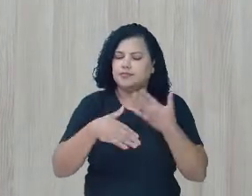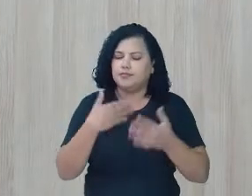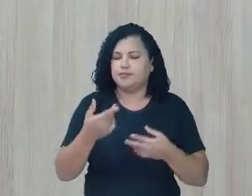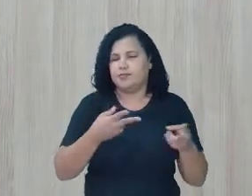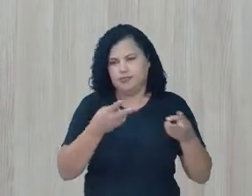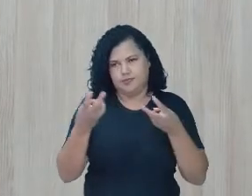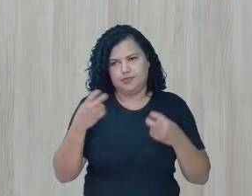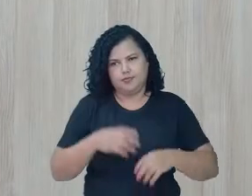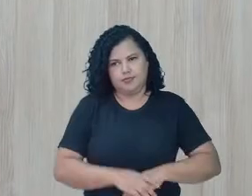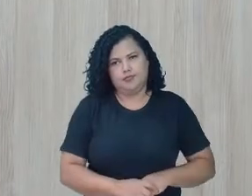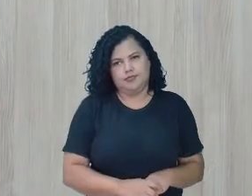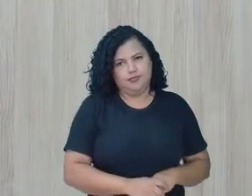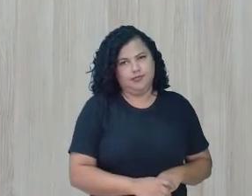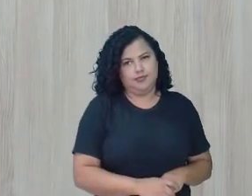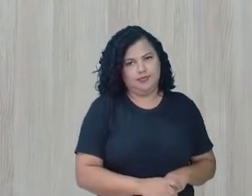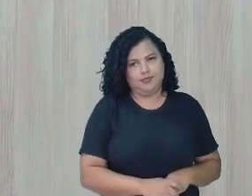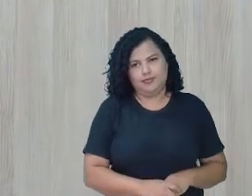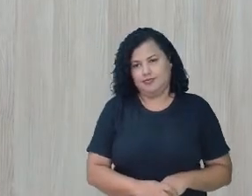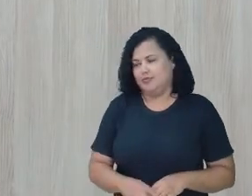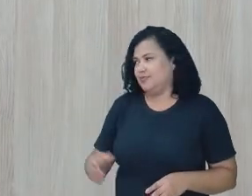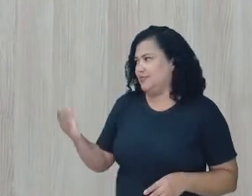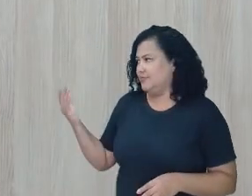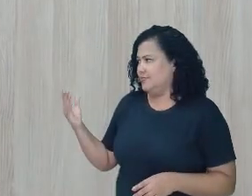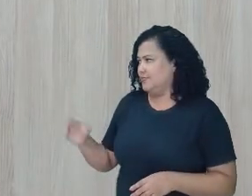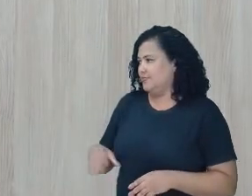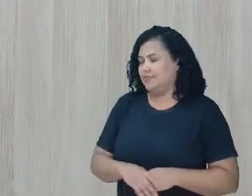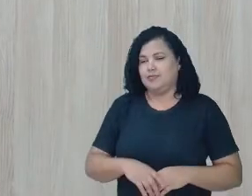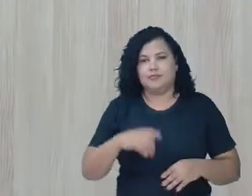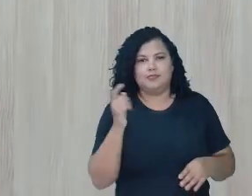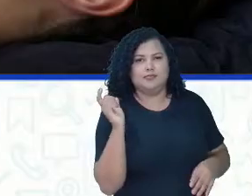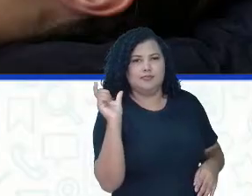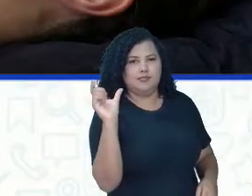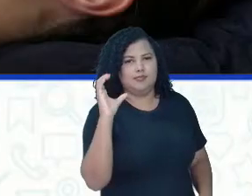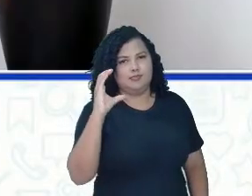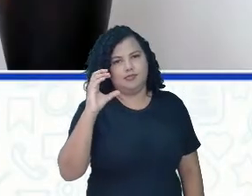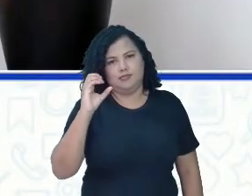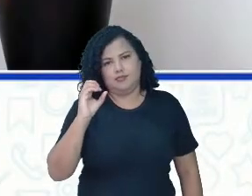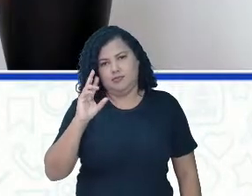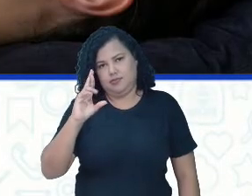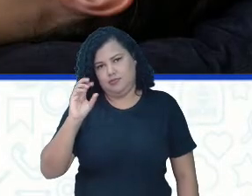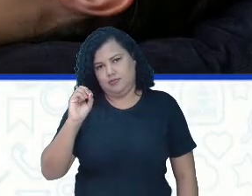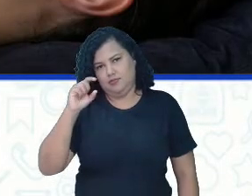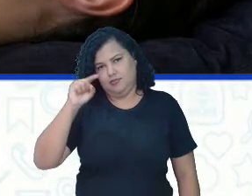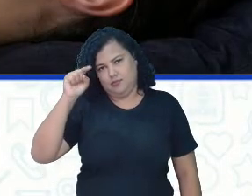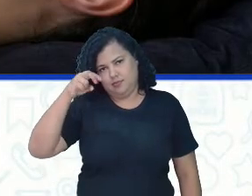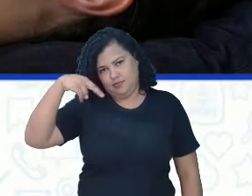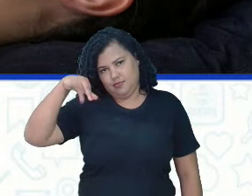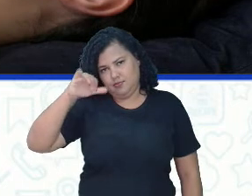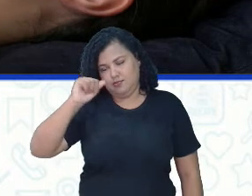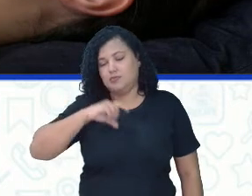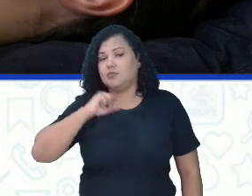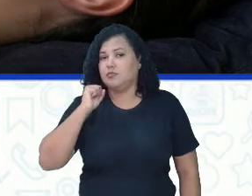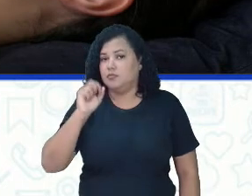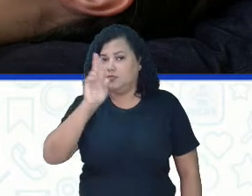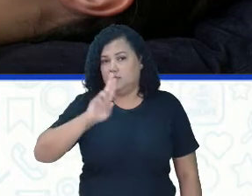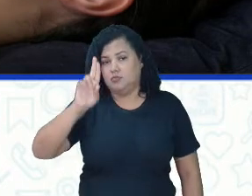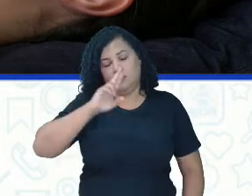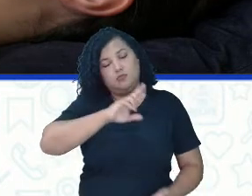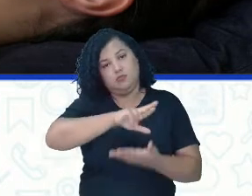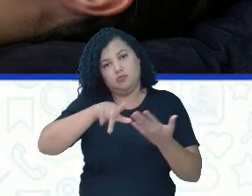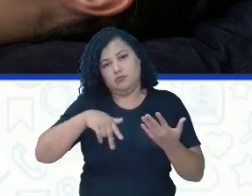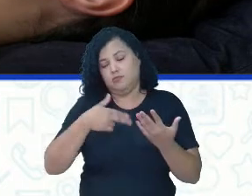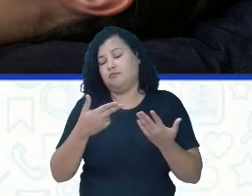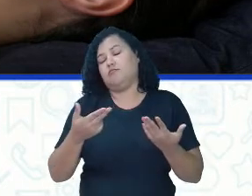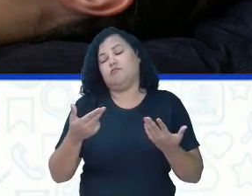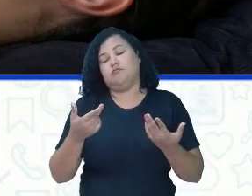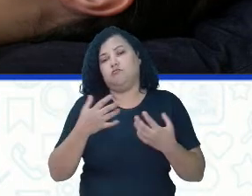certo? A palavra crônica, né, minha gente, ela pode ter mais de um uso. Por exemplo, tem gente que